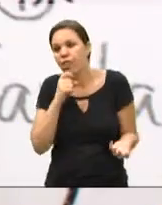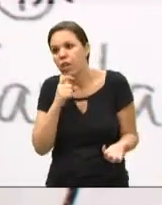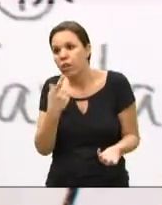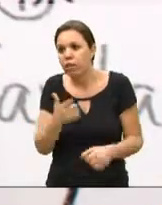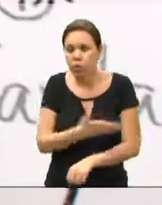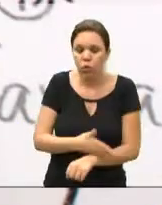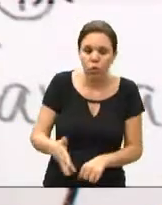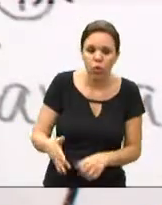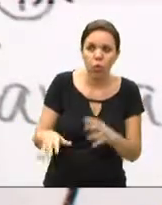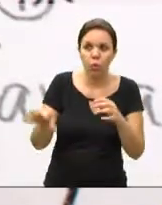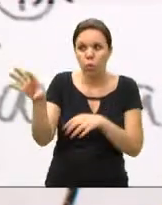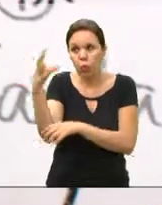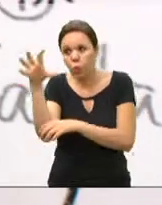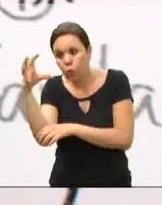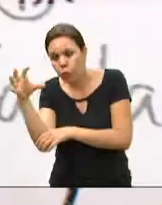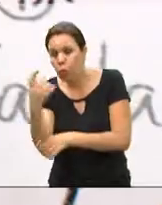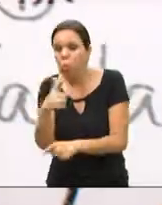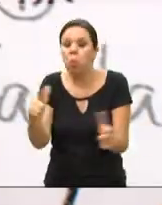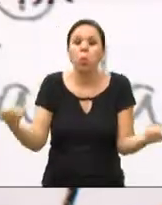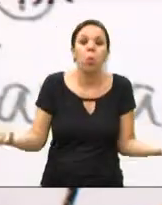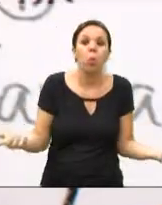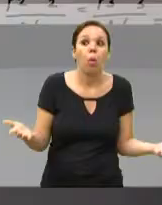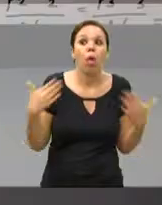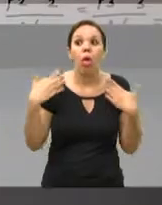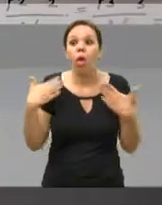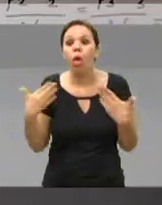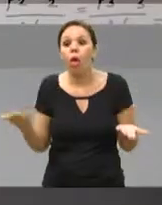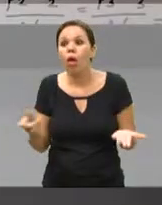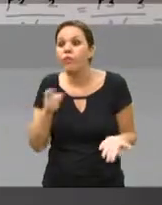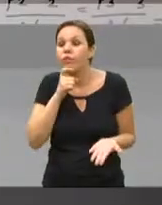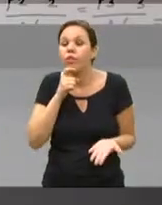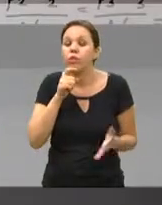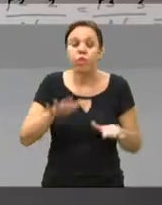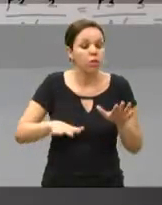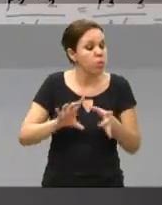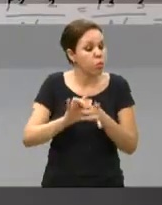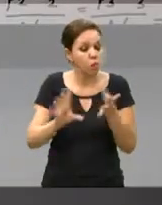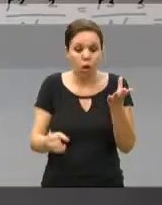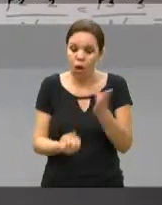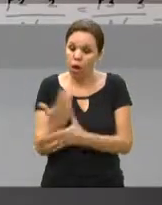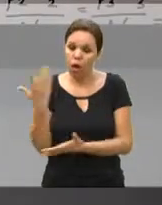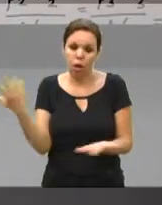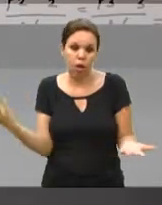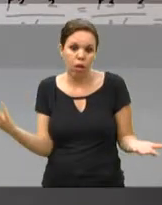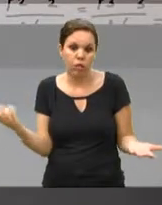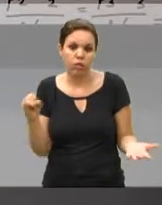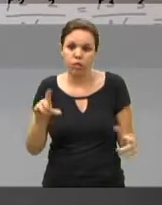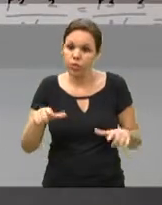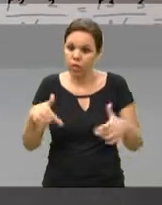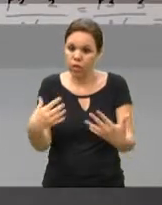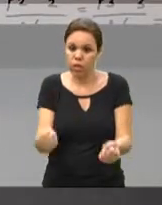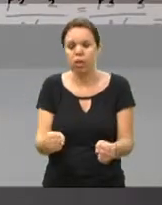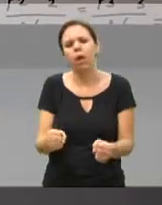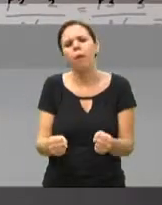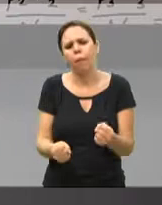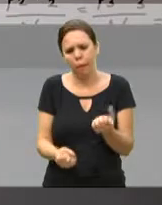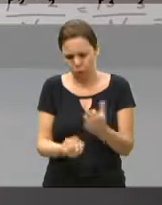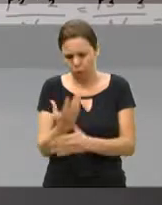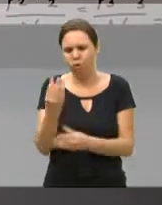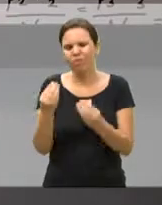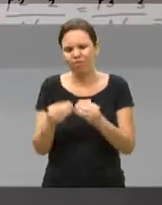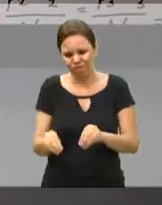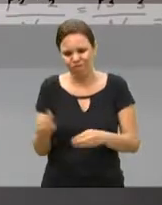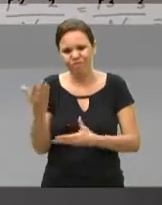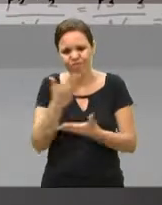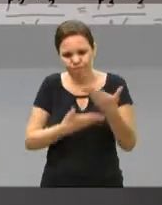está acostumado, vai ter um ventilador, não vai ter um ventilador, vai ser mais quente, vai ser mais frio. Tudo pode assim, se não for bem encarado, pode atrapalhar? Pode,